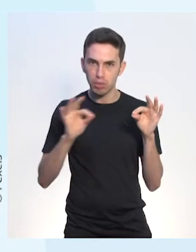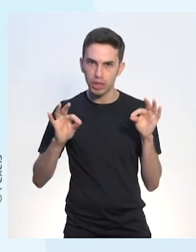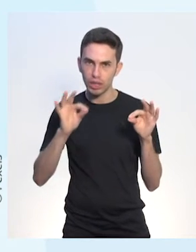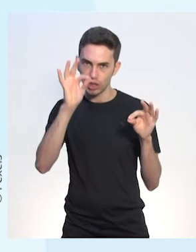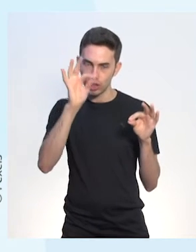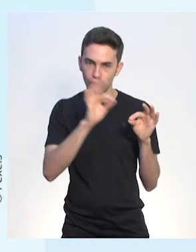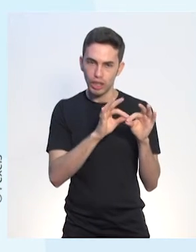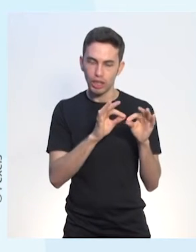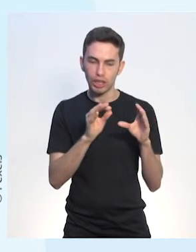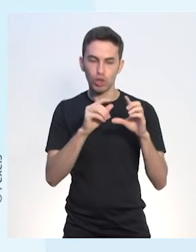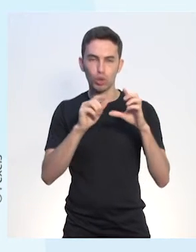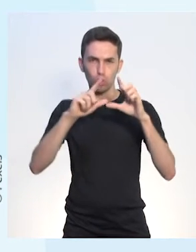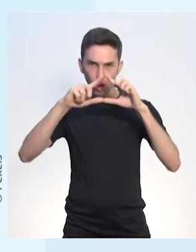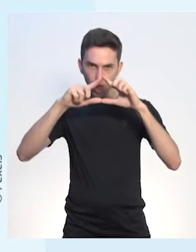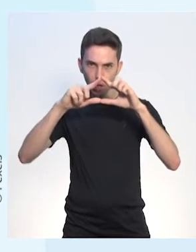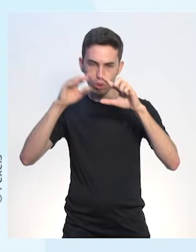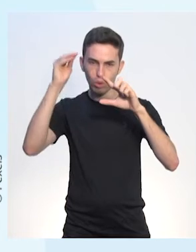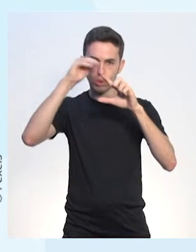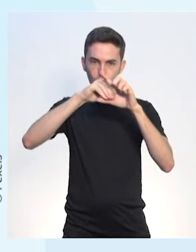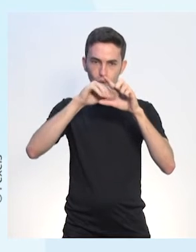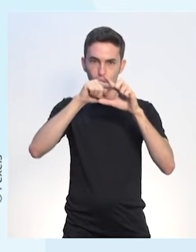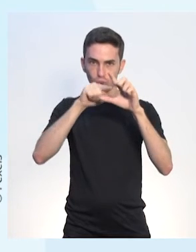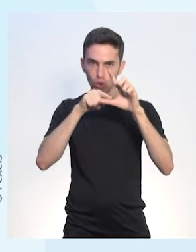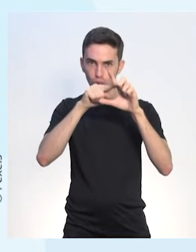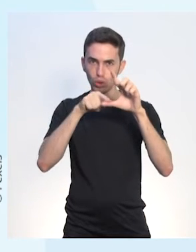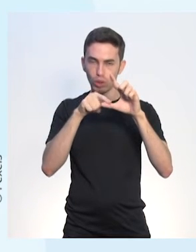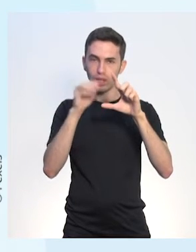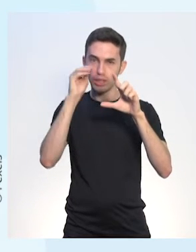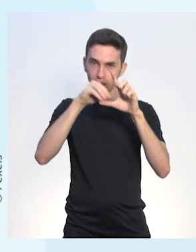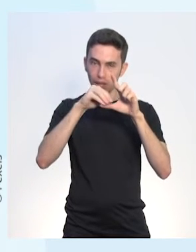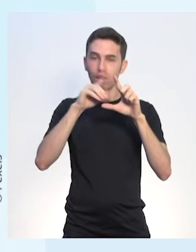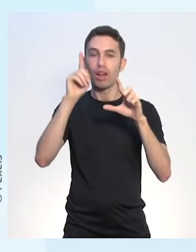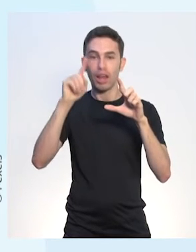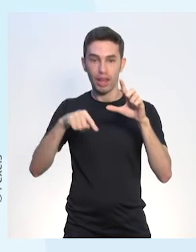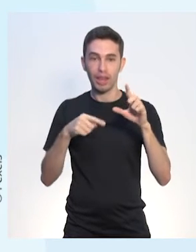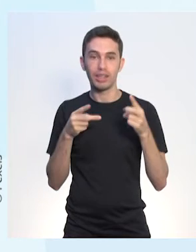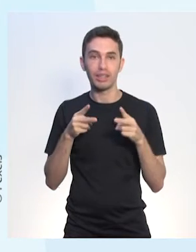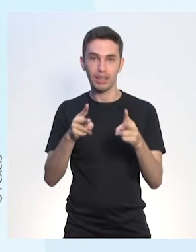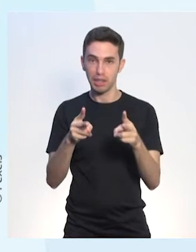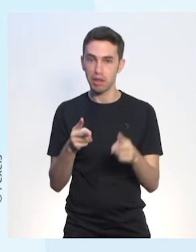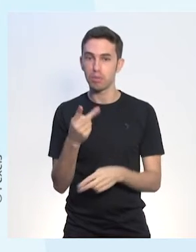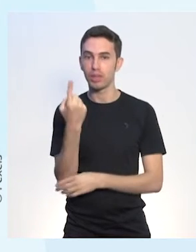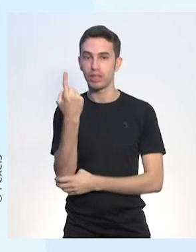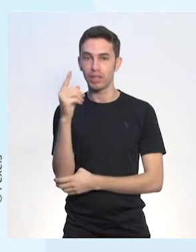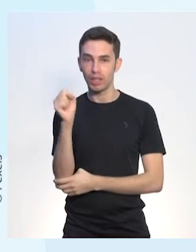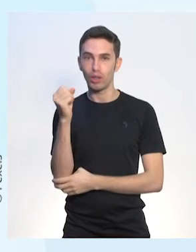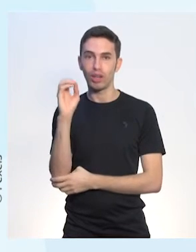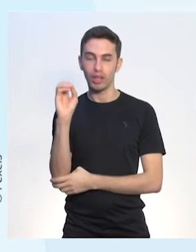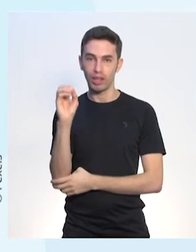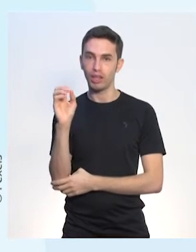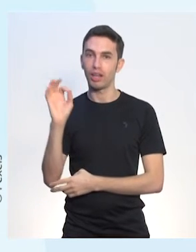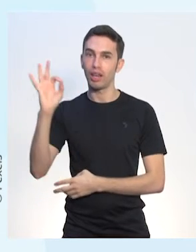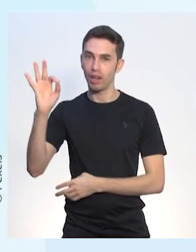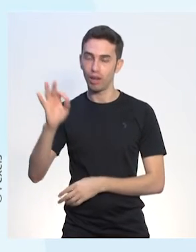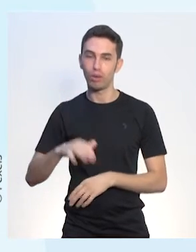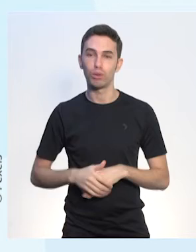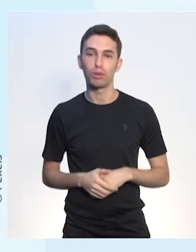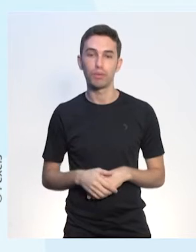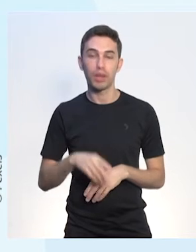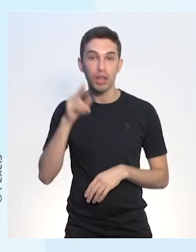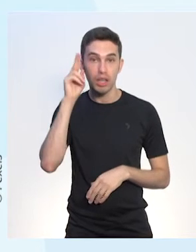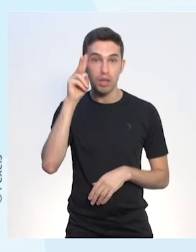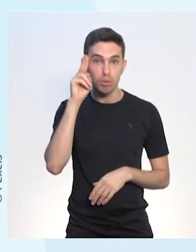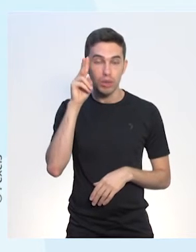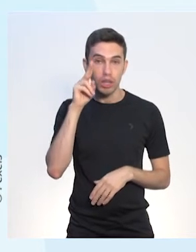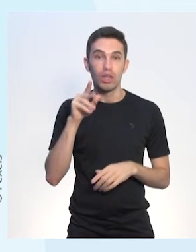triângulo qualquer é 180 graus. Lembrando que, no nosso caso,